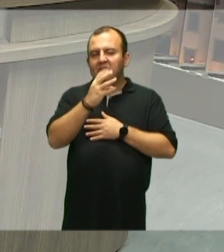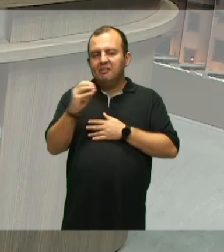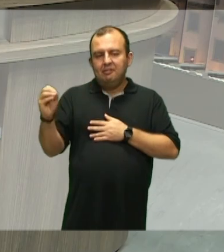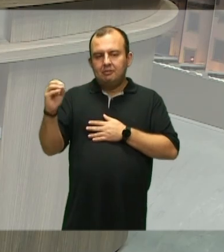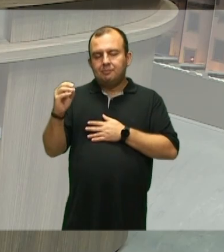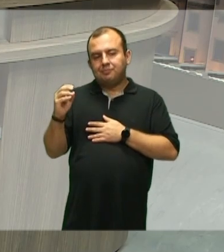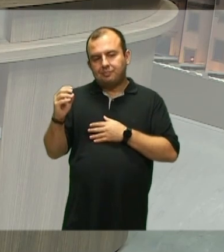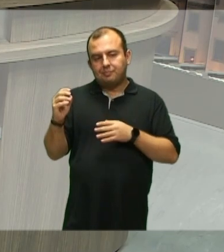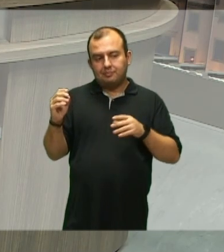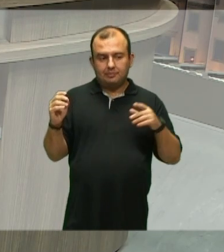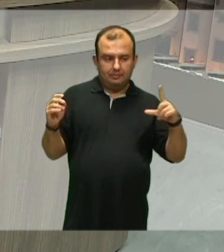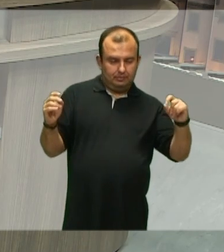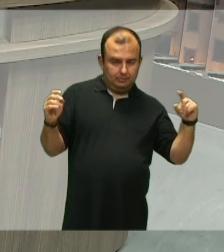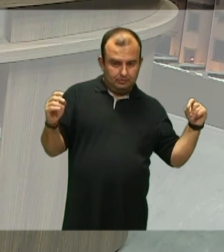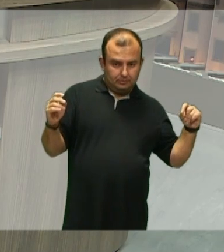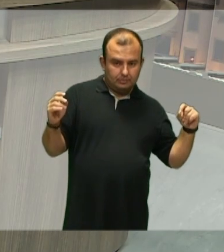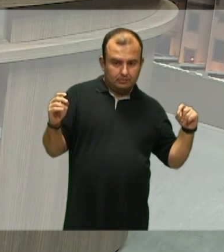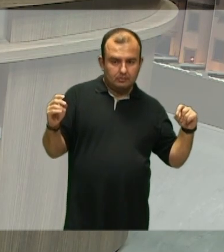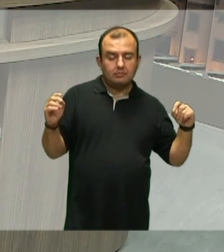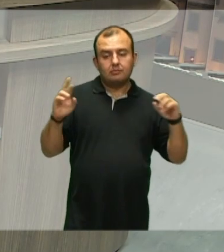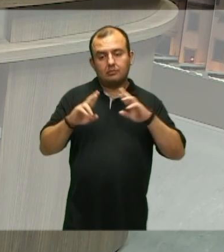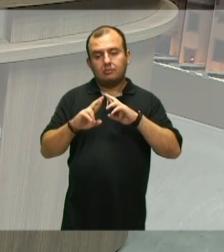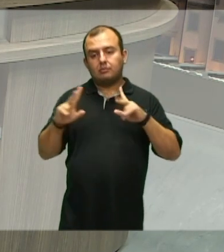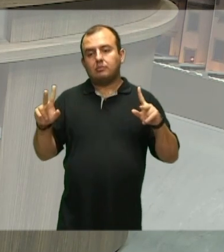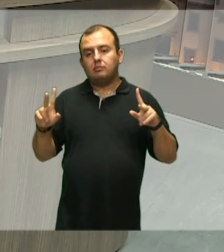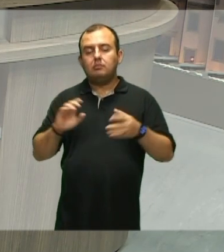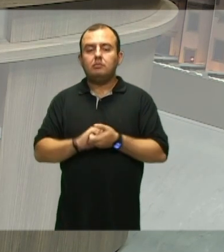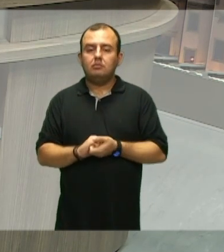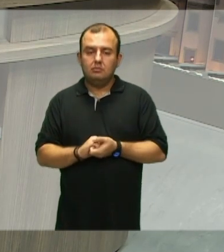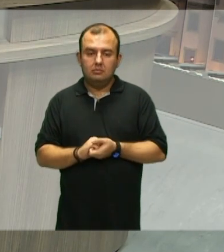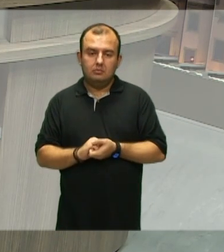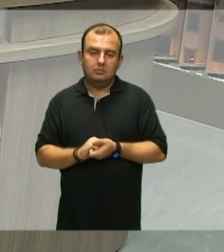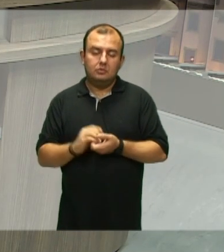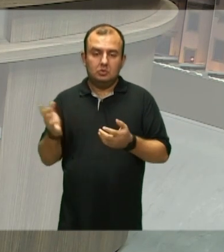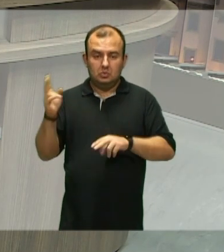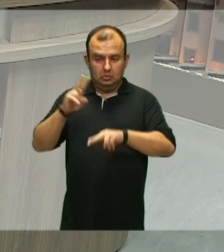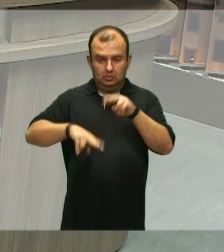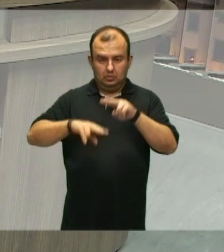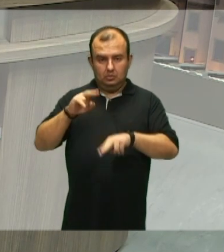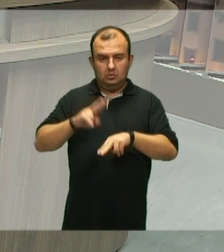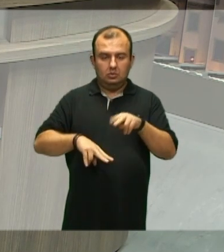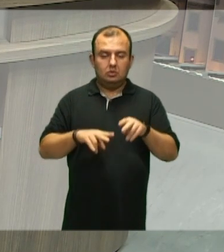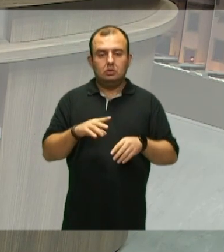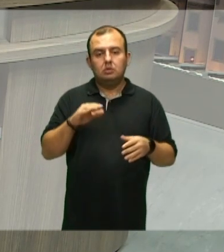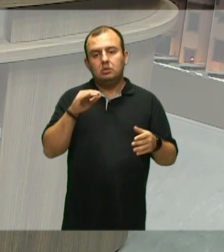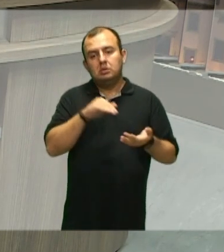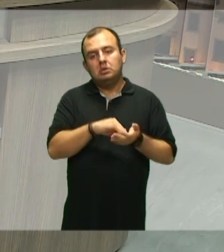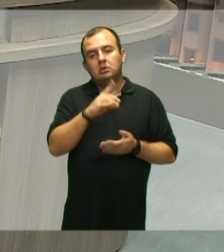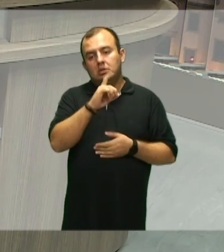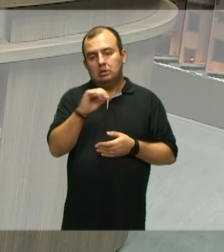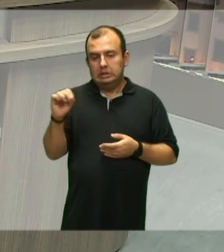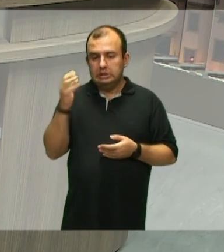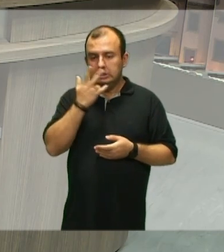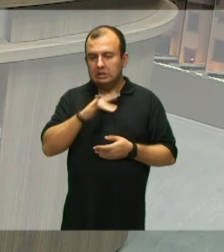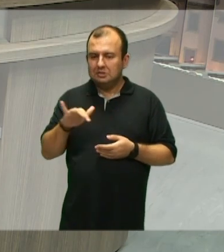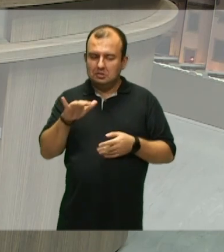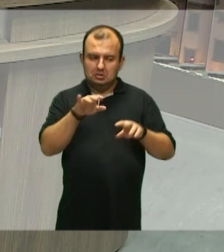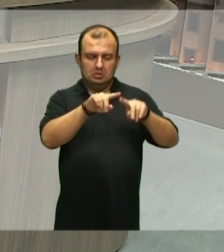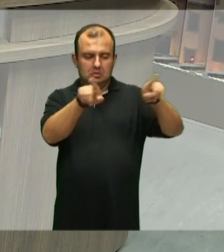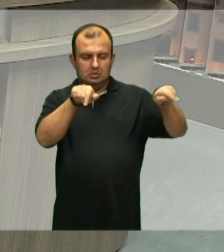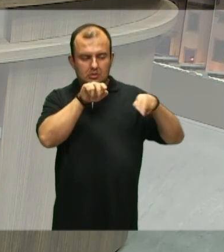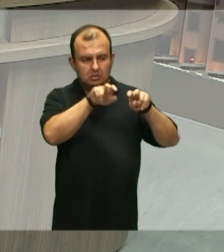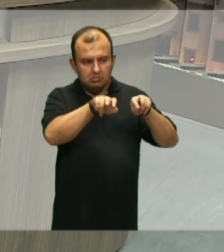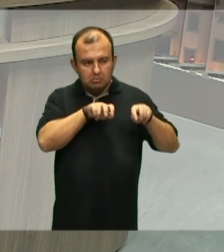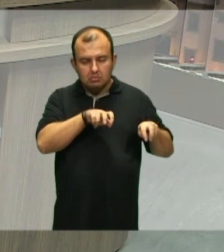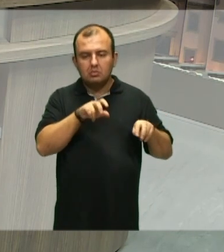como Exatamente. você tem no dia a dia, né? Agora em junho, serão no máximo 100 crianças dentro da sala. Isso,